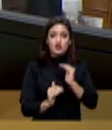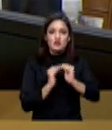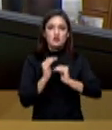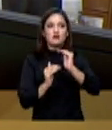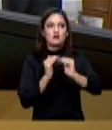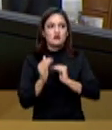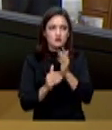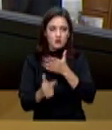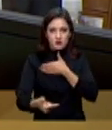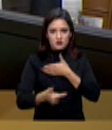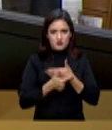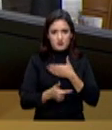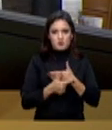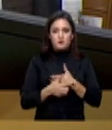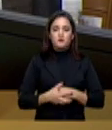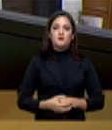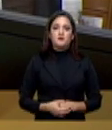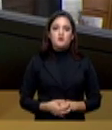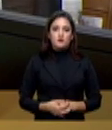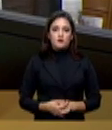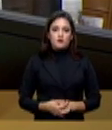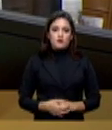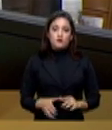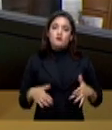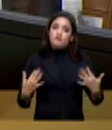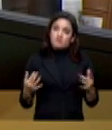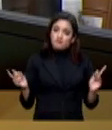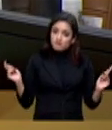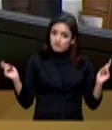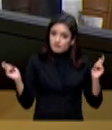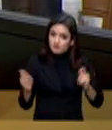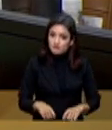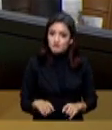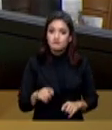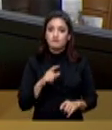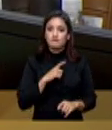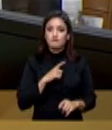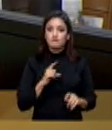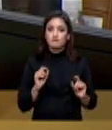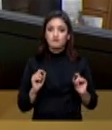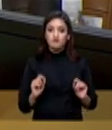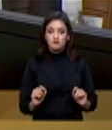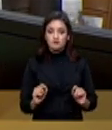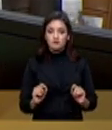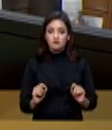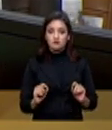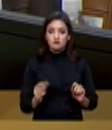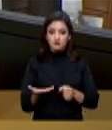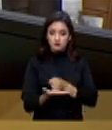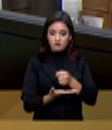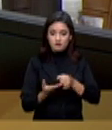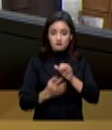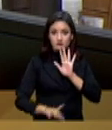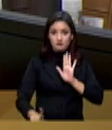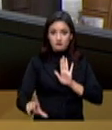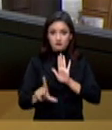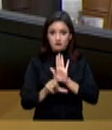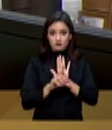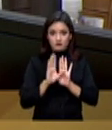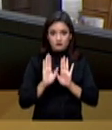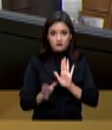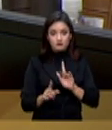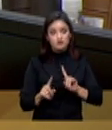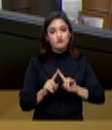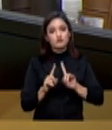dessa tarefa essa possibilidade encontrava Amparo na legislação vigente